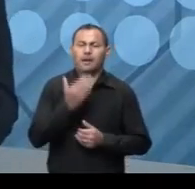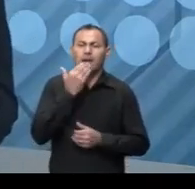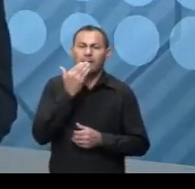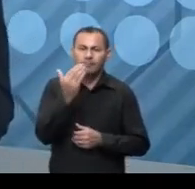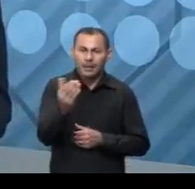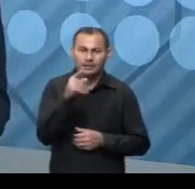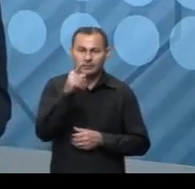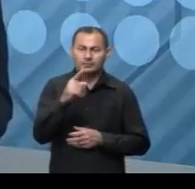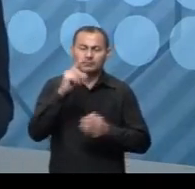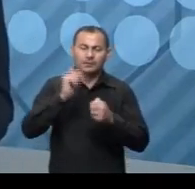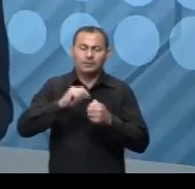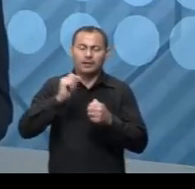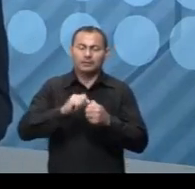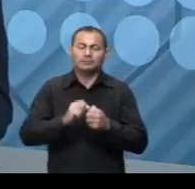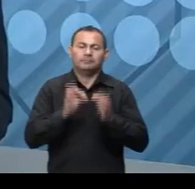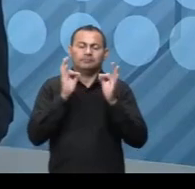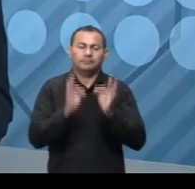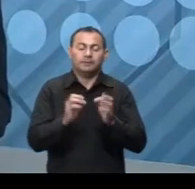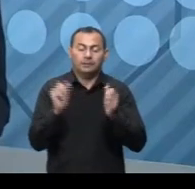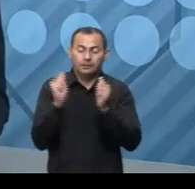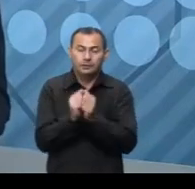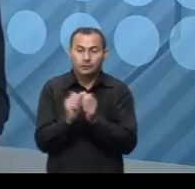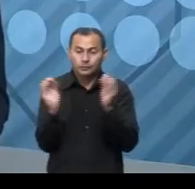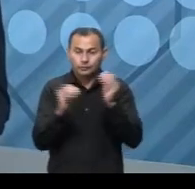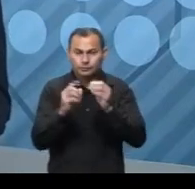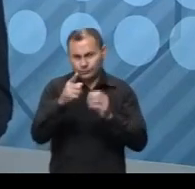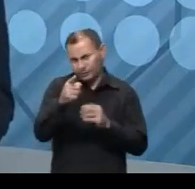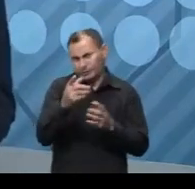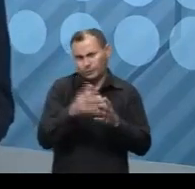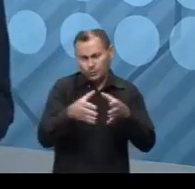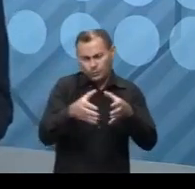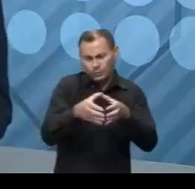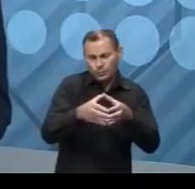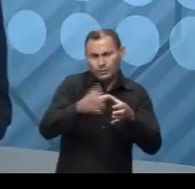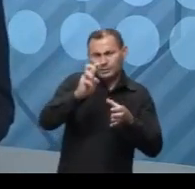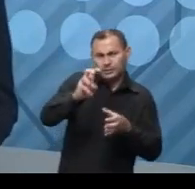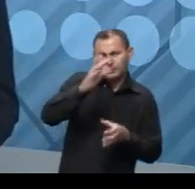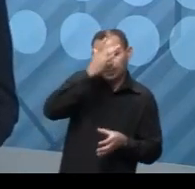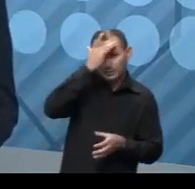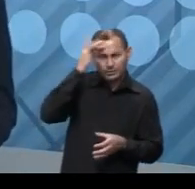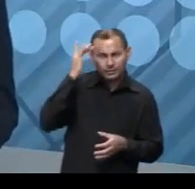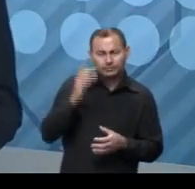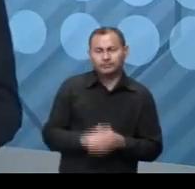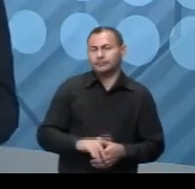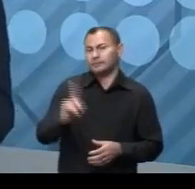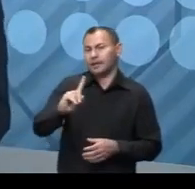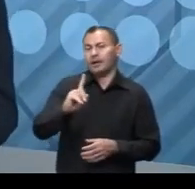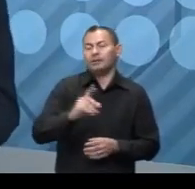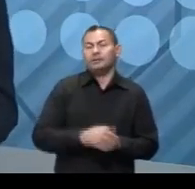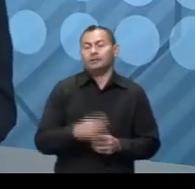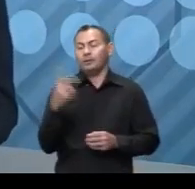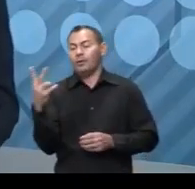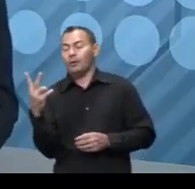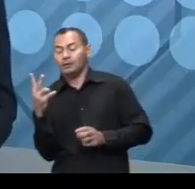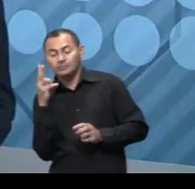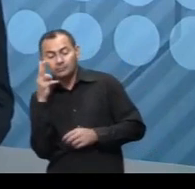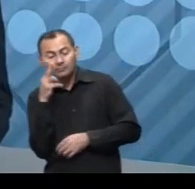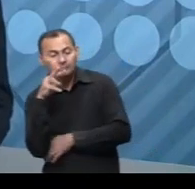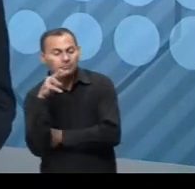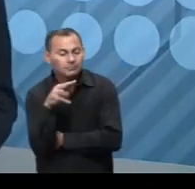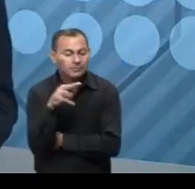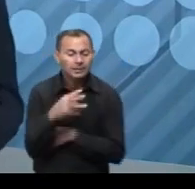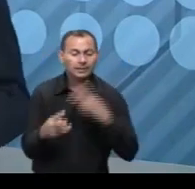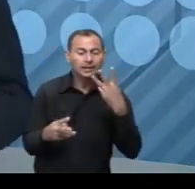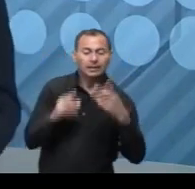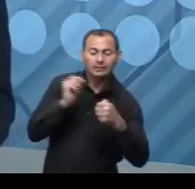para que você faça, tá? Junte, reúna-se num grupo de 5 pessoas. Não é para ficar 2 observando e